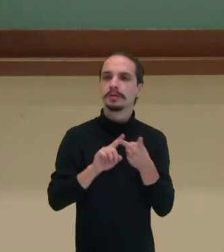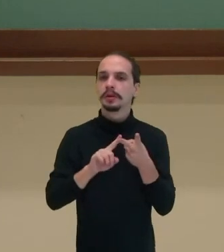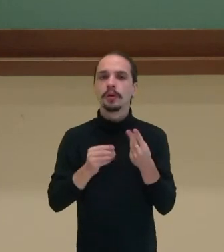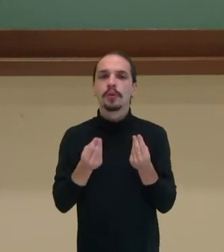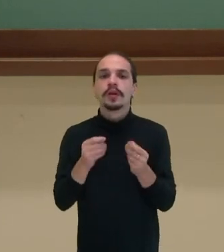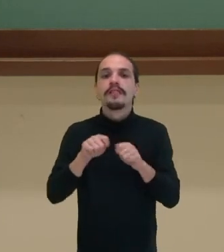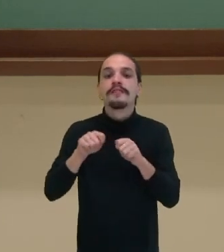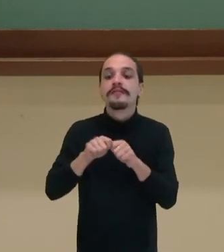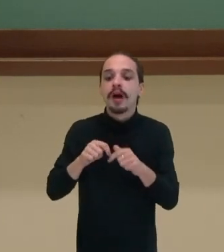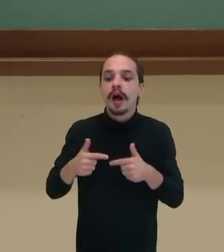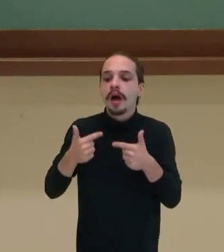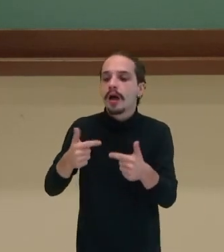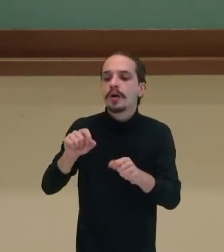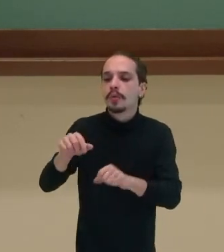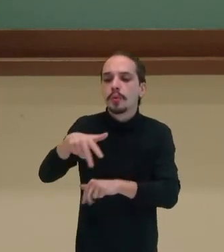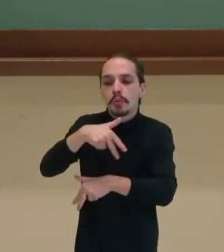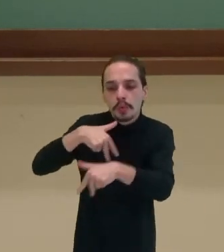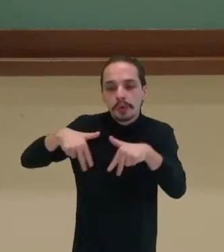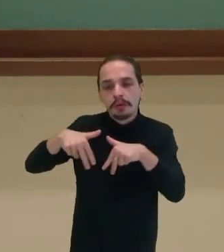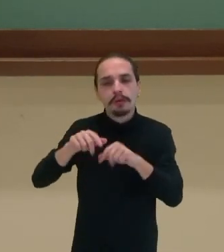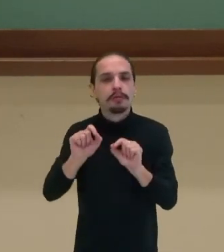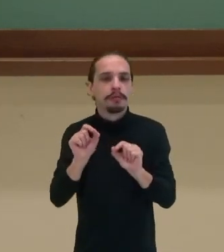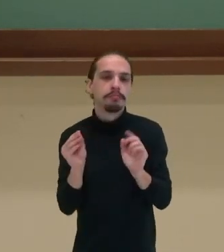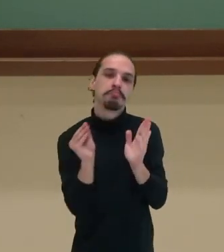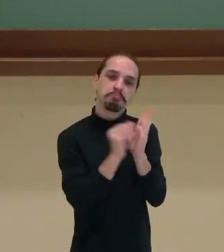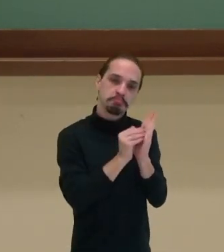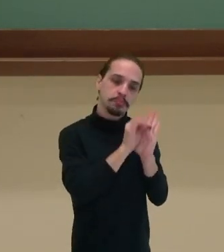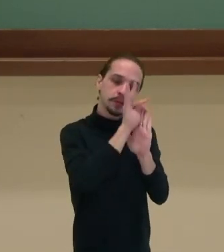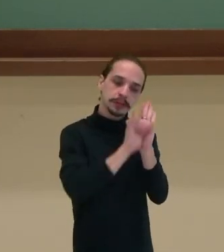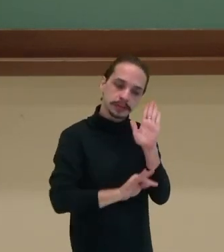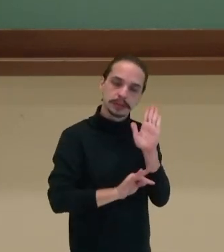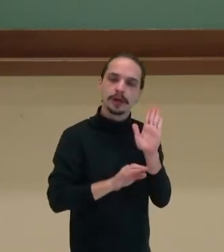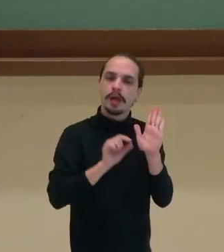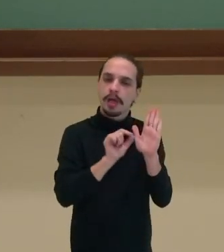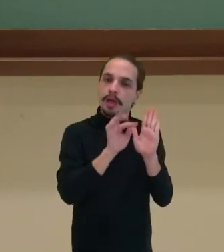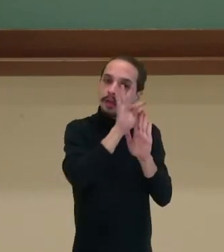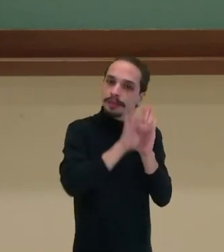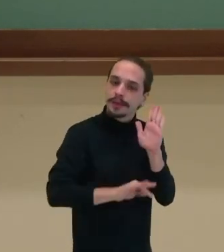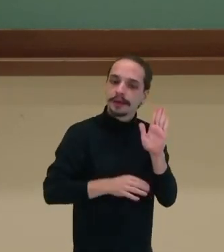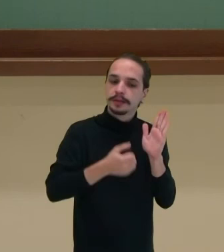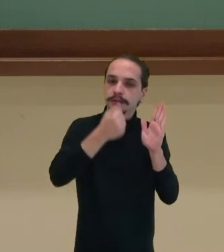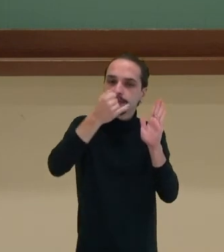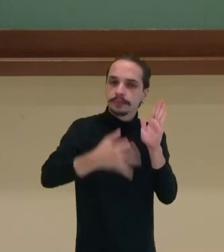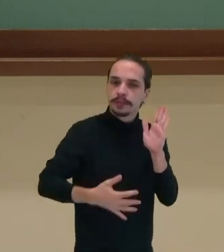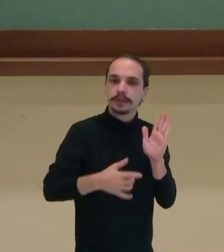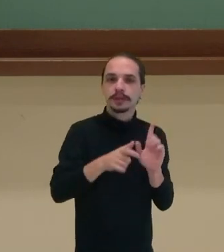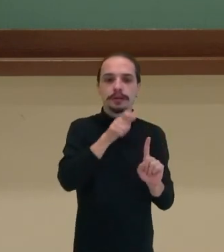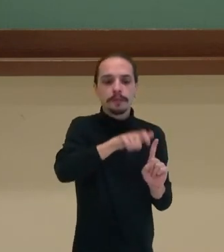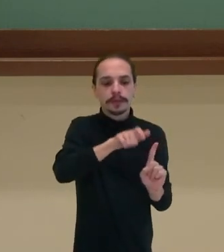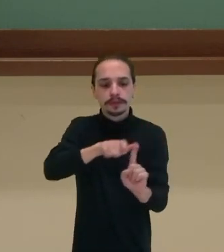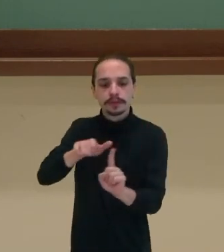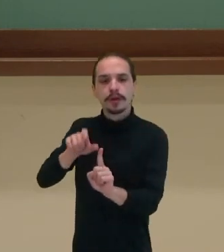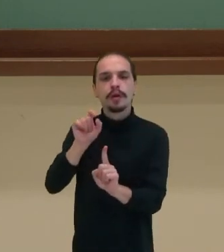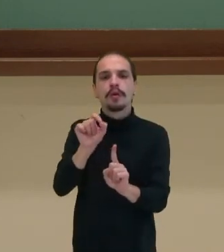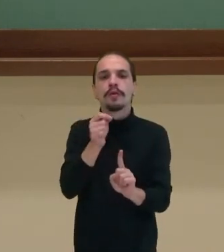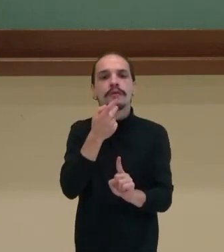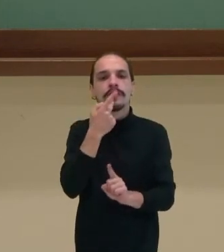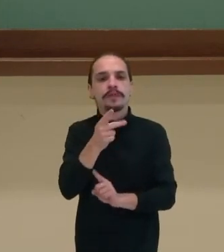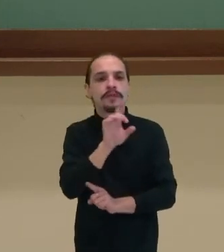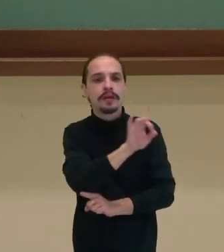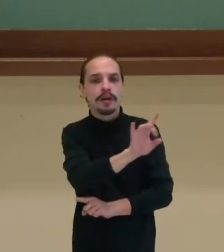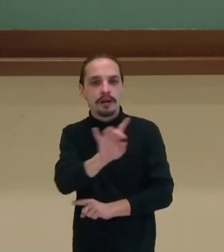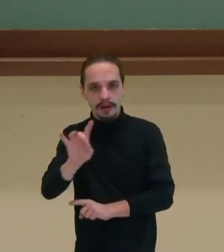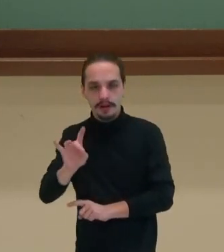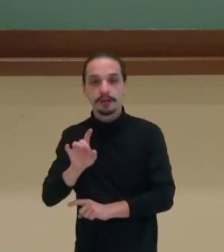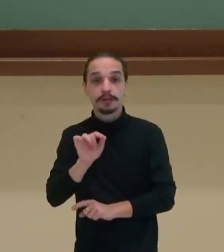dos personagens descritas ou não, né? Então, vai ser um texto que tem personagens e falas presentes. Então, o